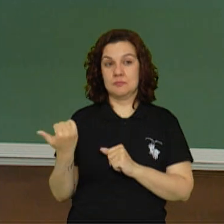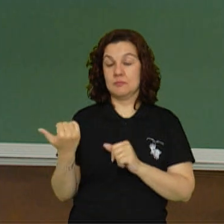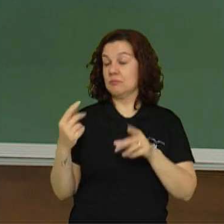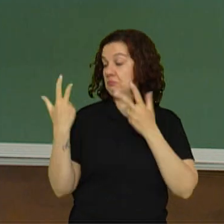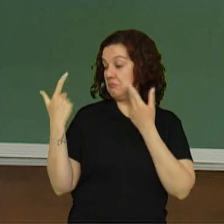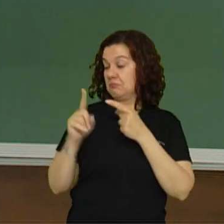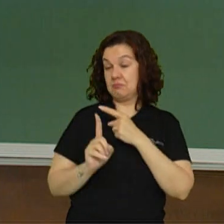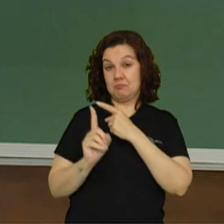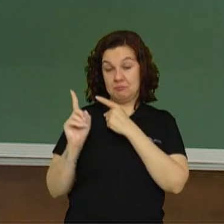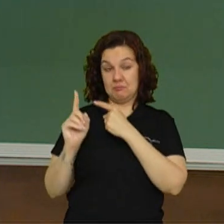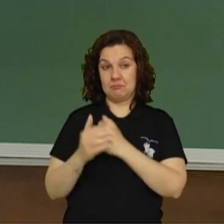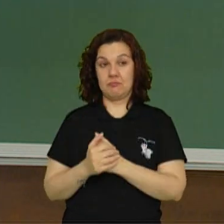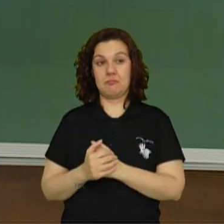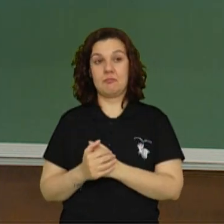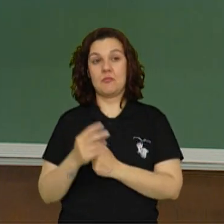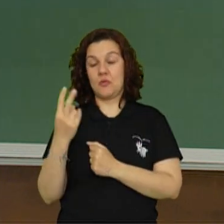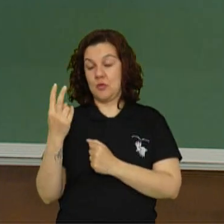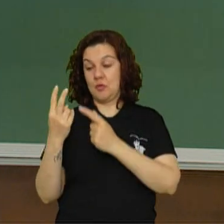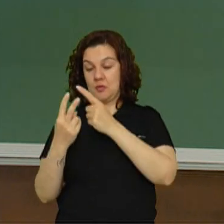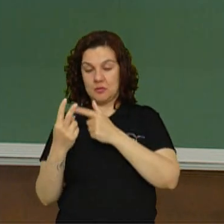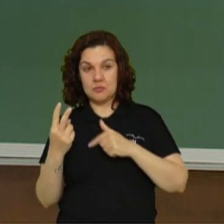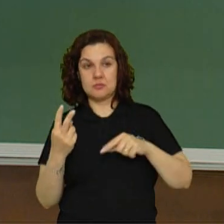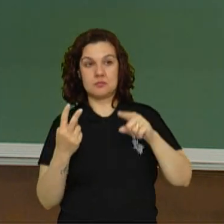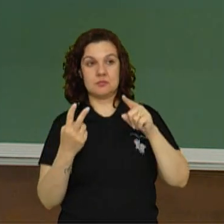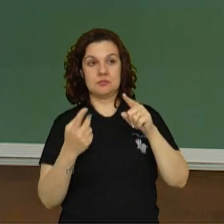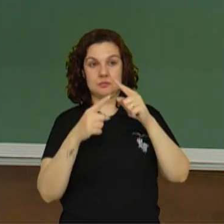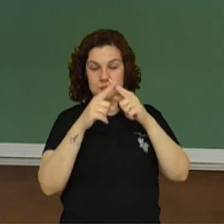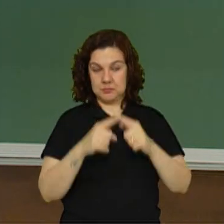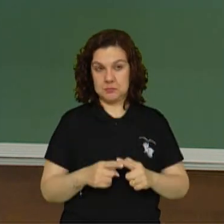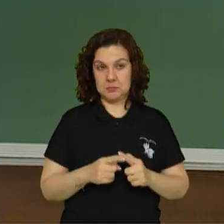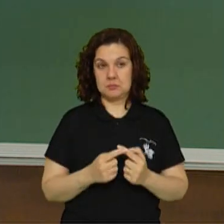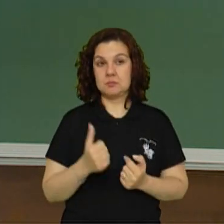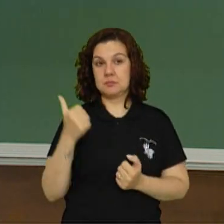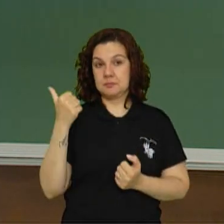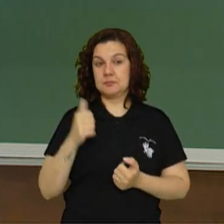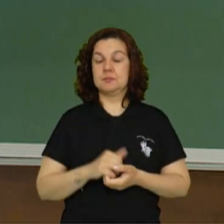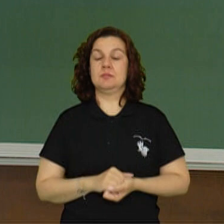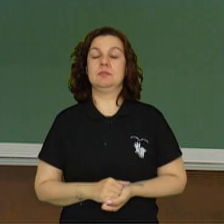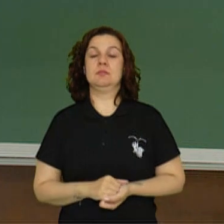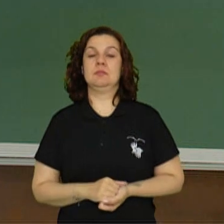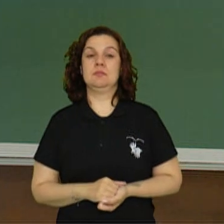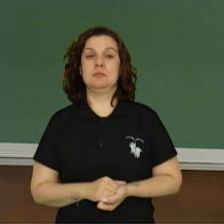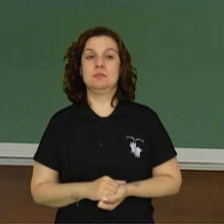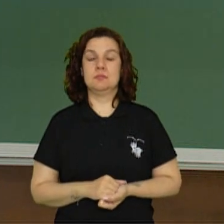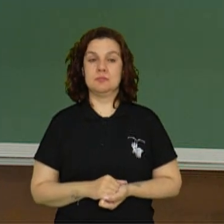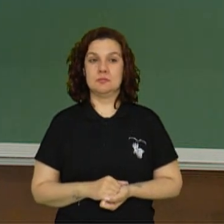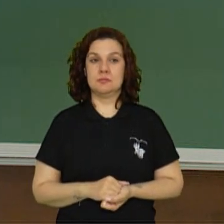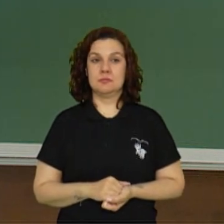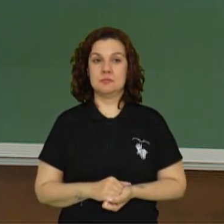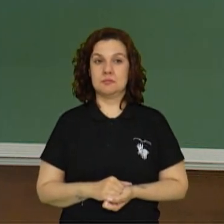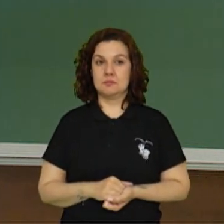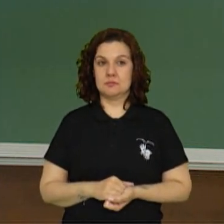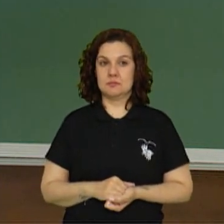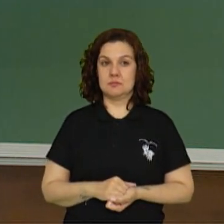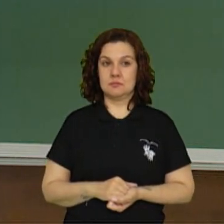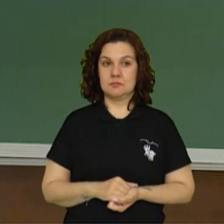coisa vai acontecer aqui, o 2 vai voltar multiplicando esse 6. 12